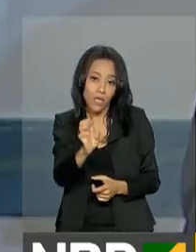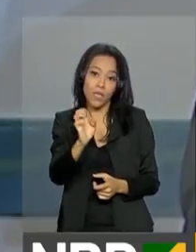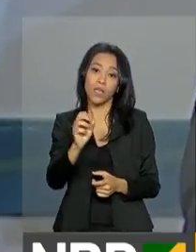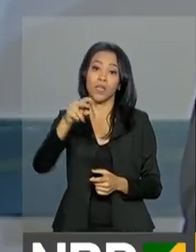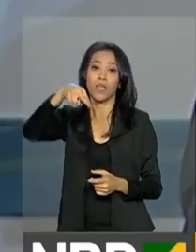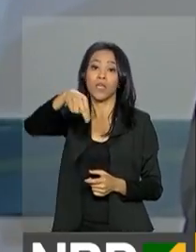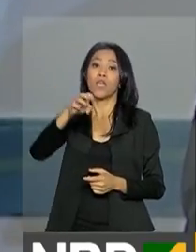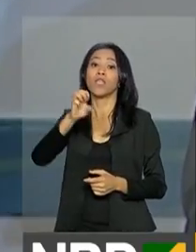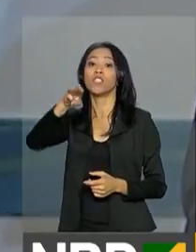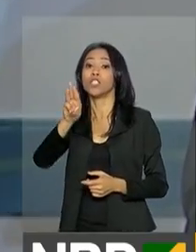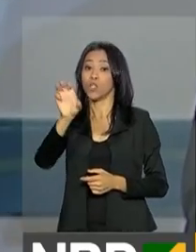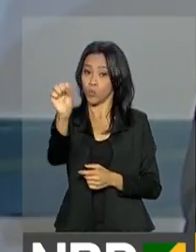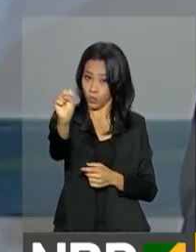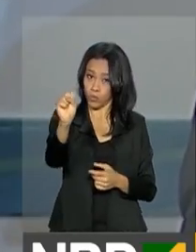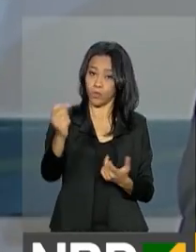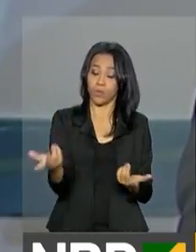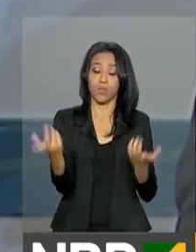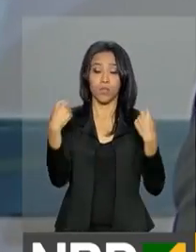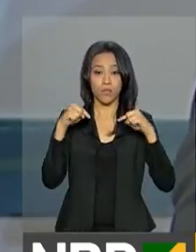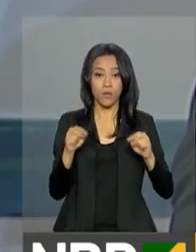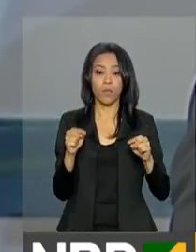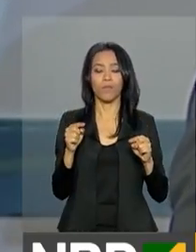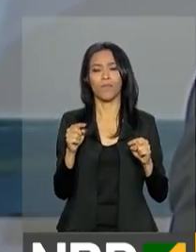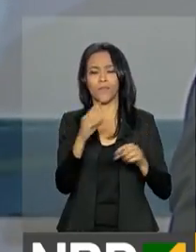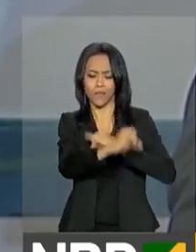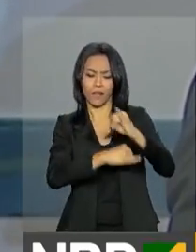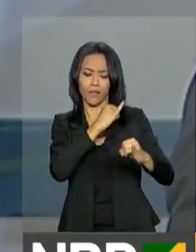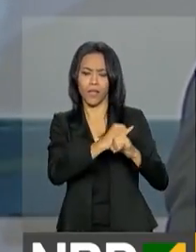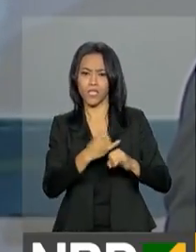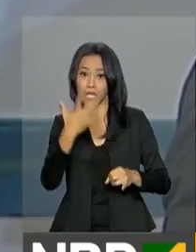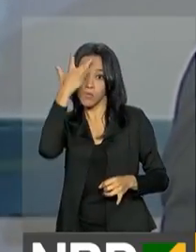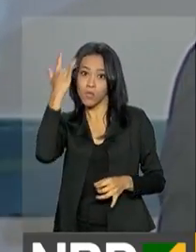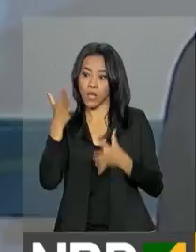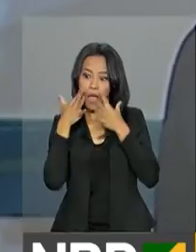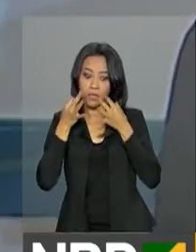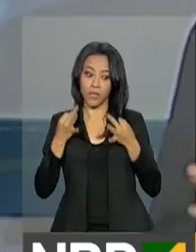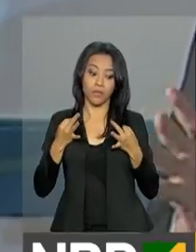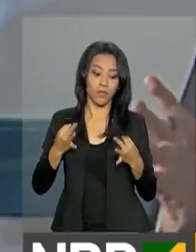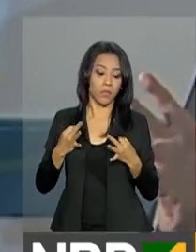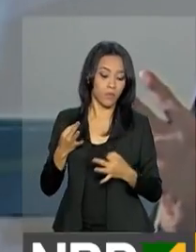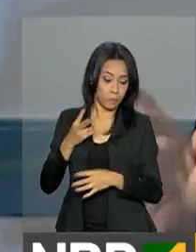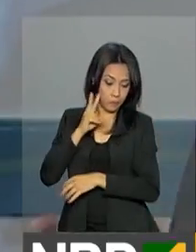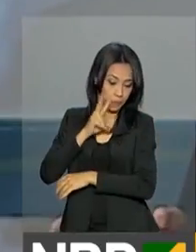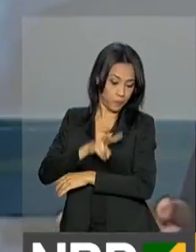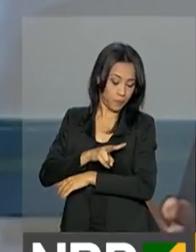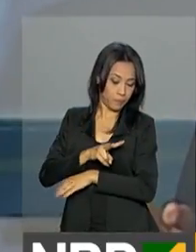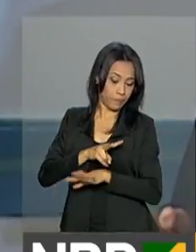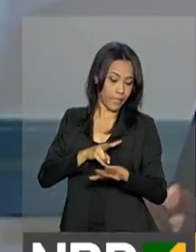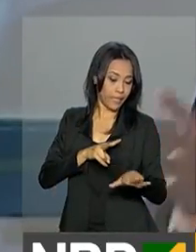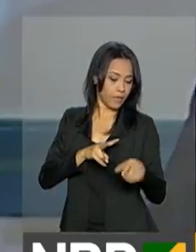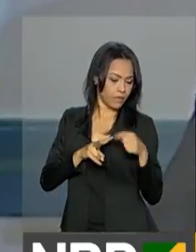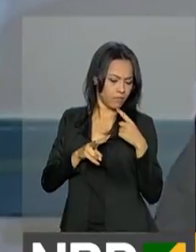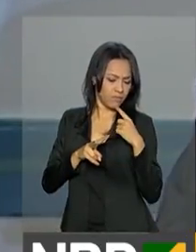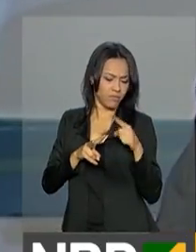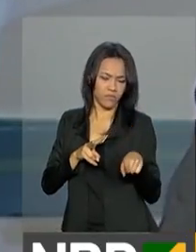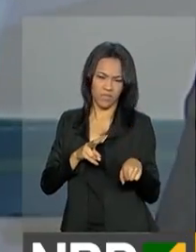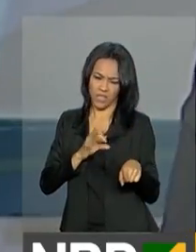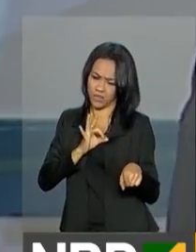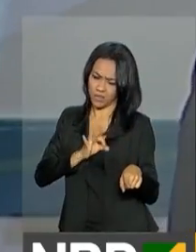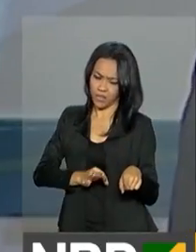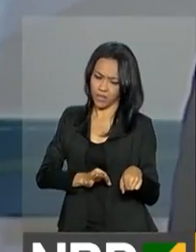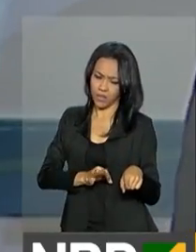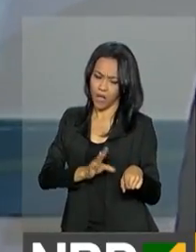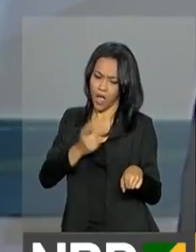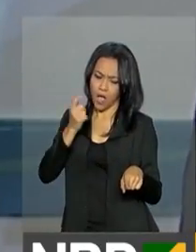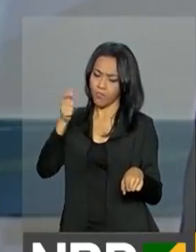internet, os mais atentos esperam o noticiário do jornal, da